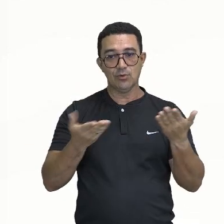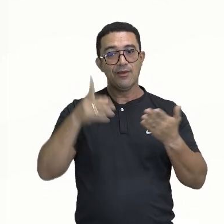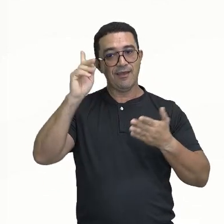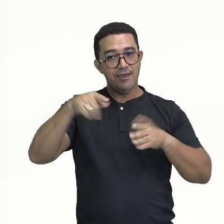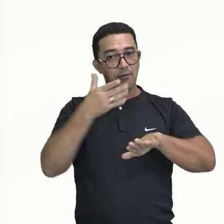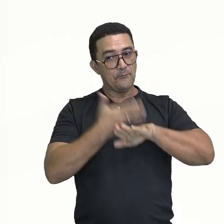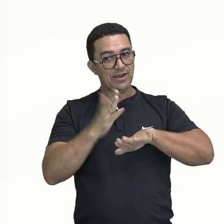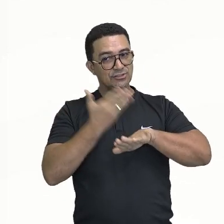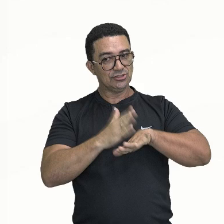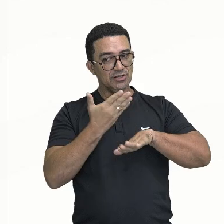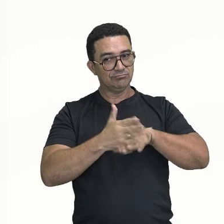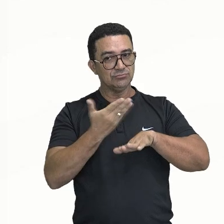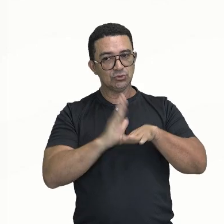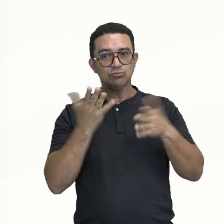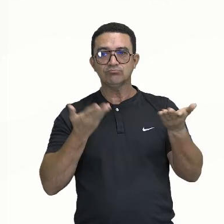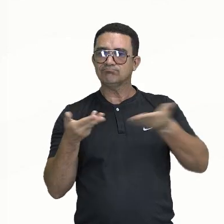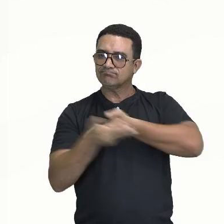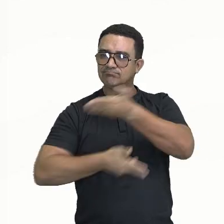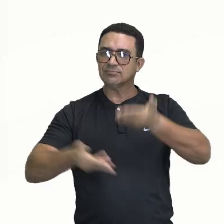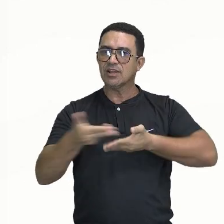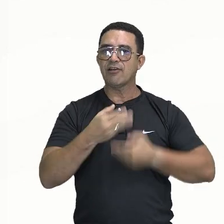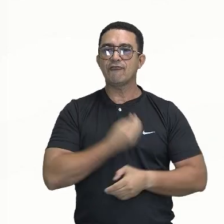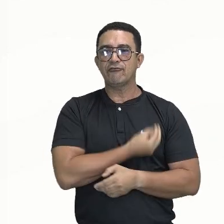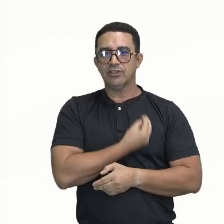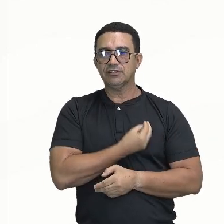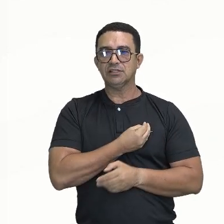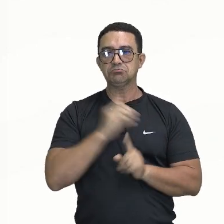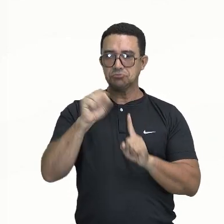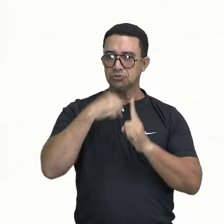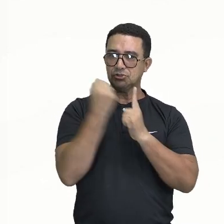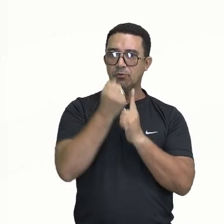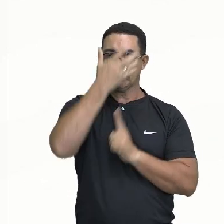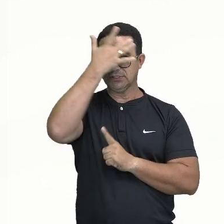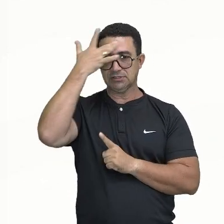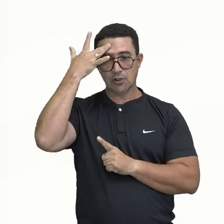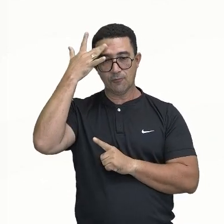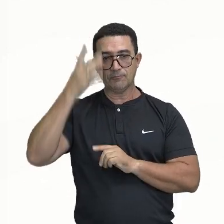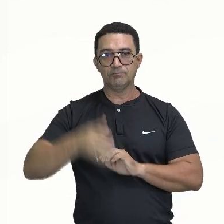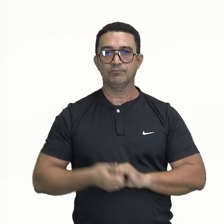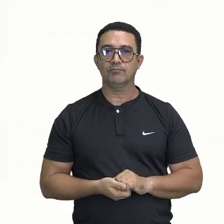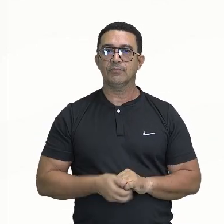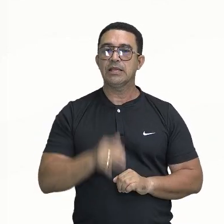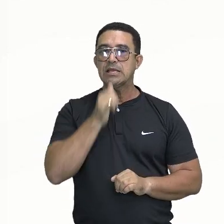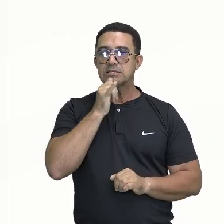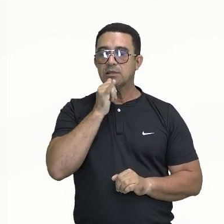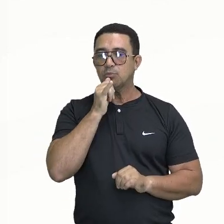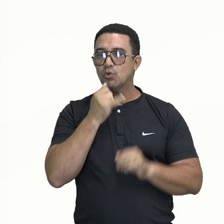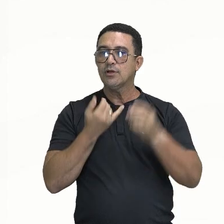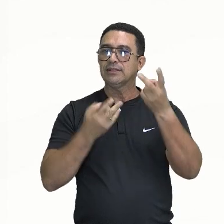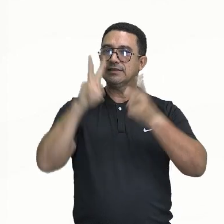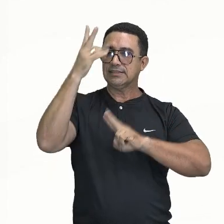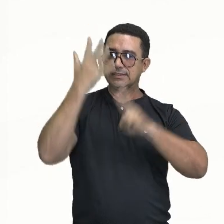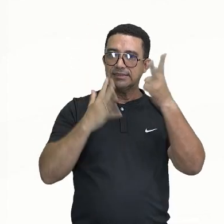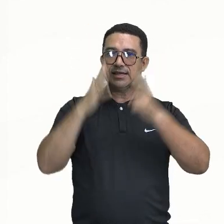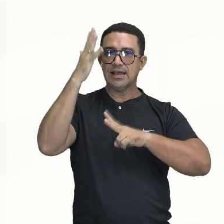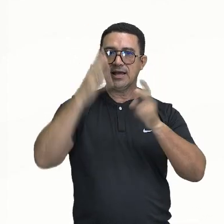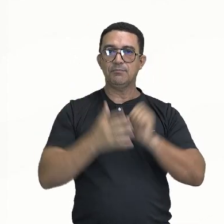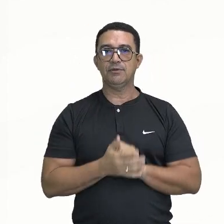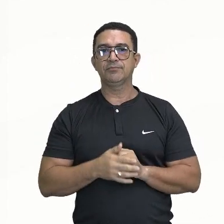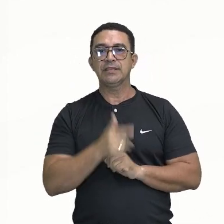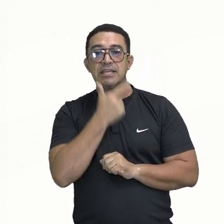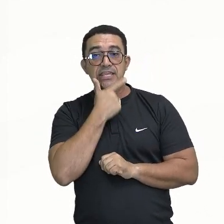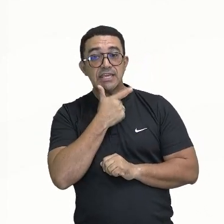vida social. A partir disso, temos como exemplo o samba, o queijo,